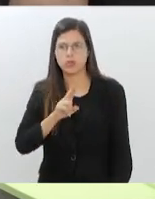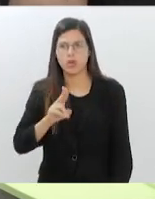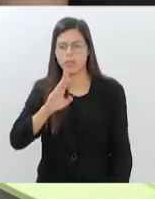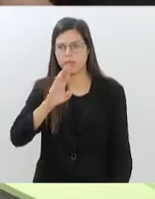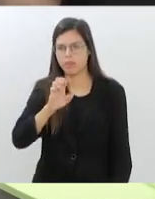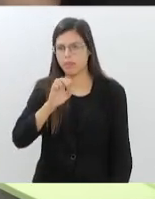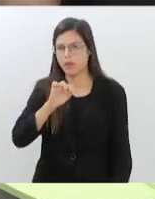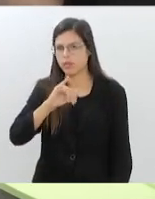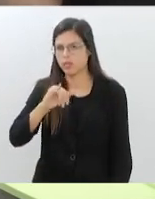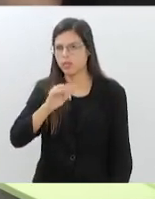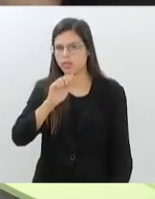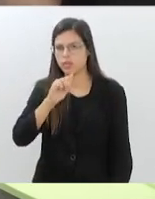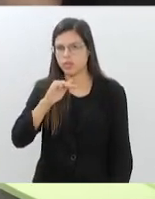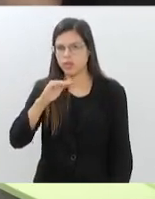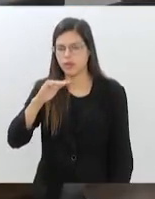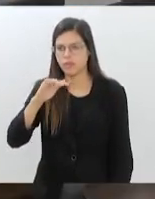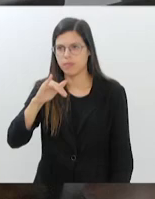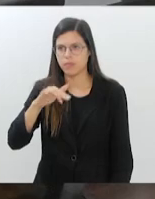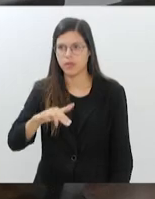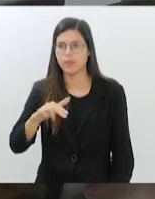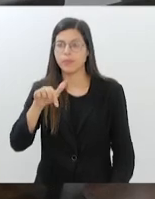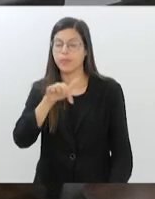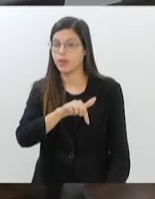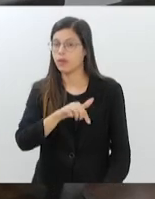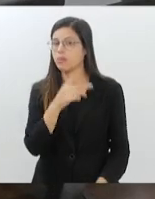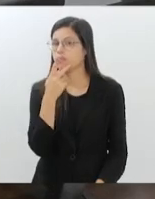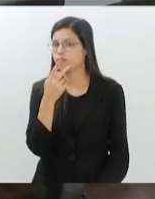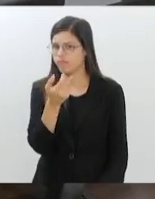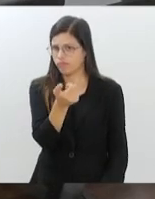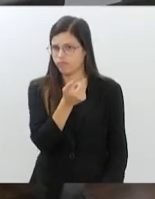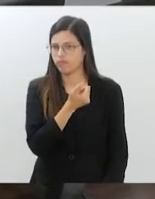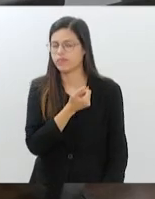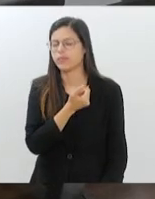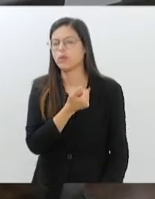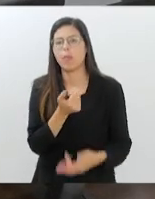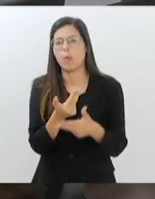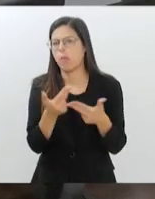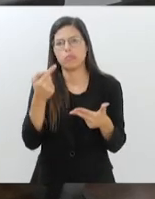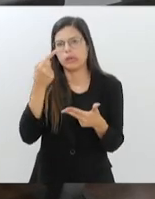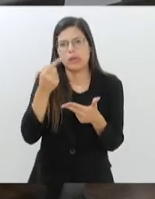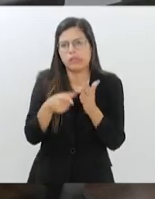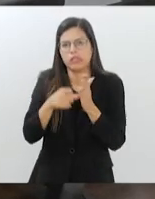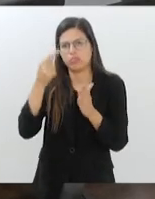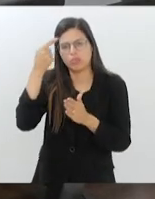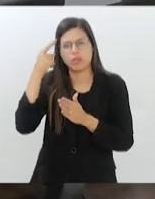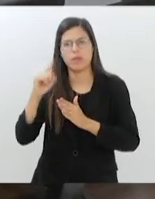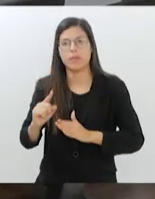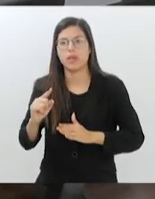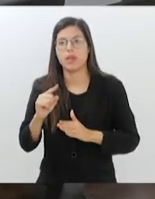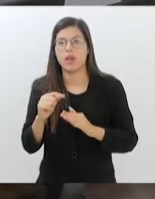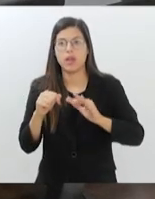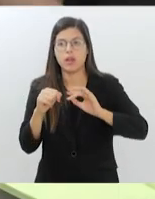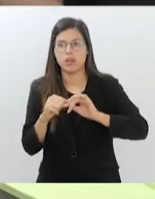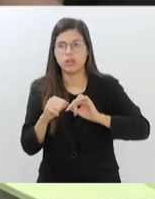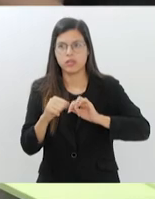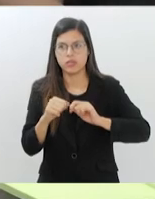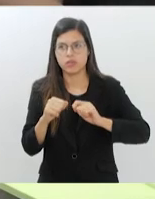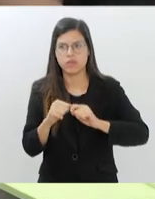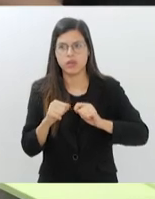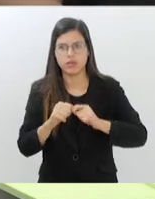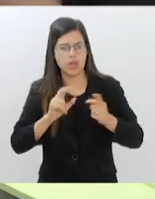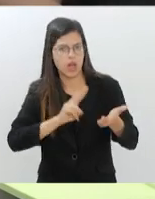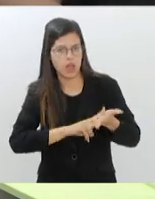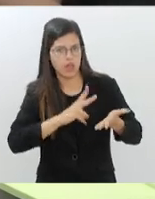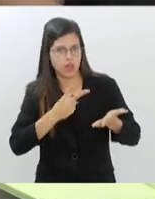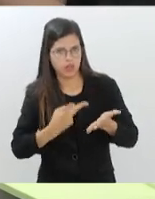falou uma coisa Deputado Fred P que eu não sabia e Compartilho aqui que eles fazem a tradução